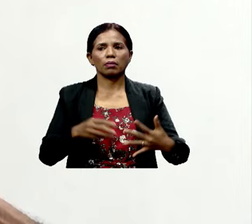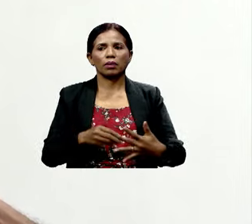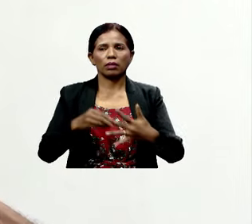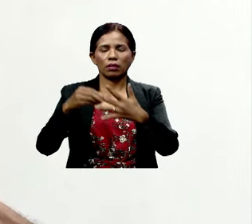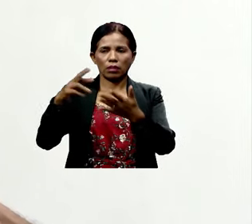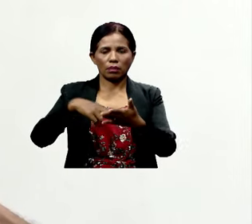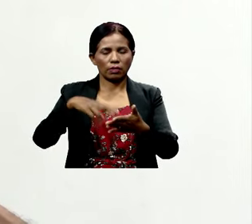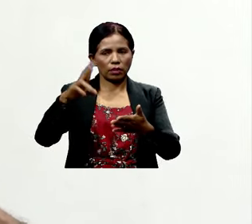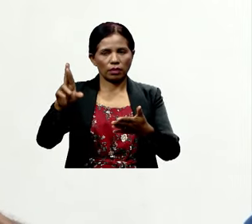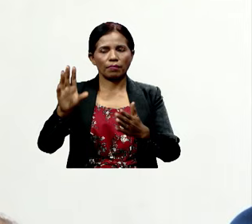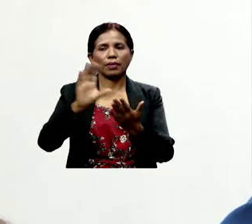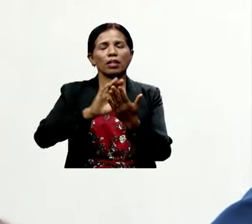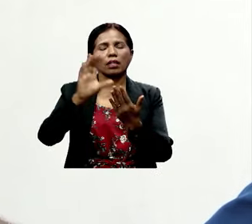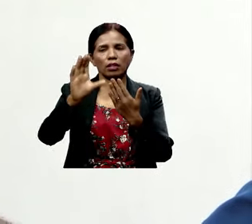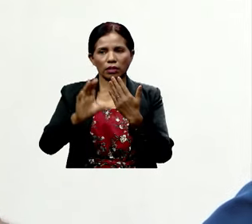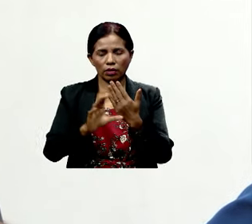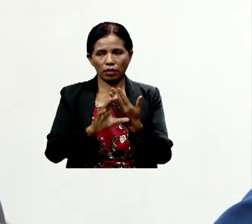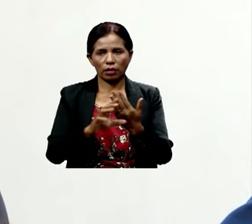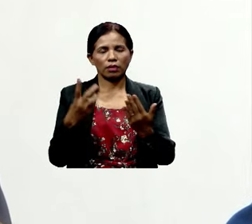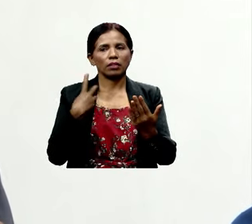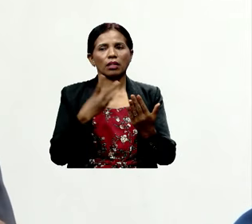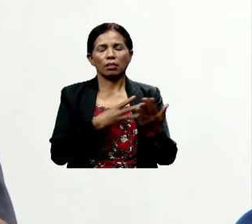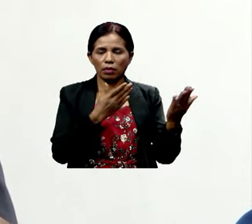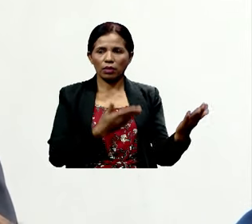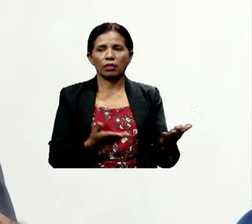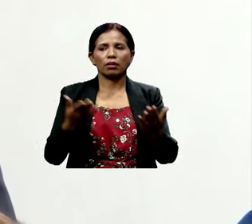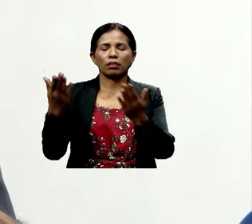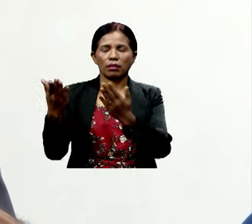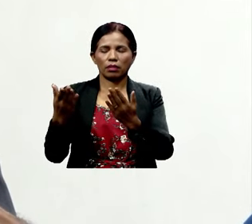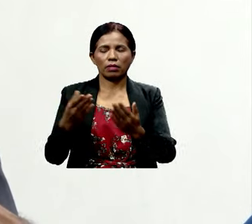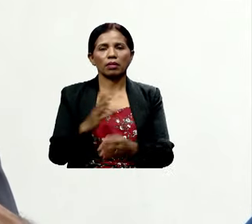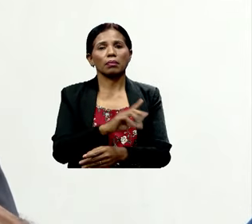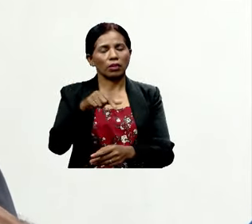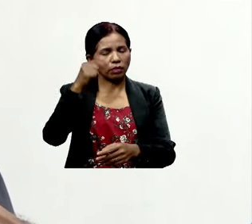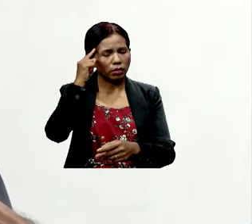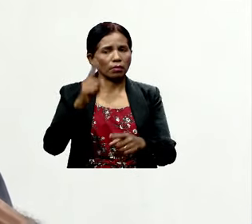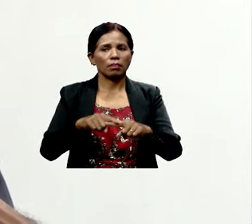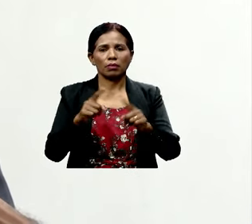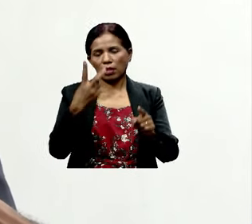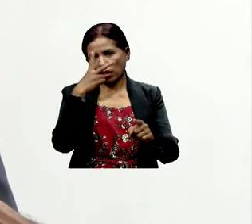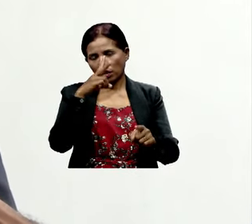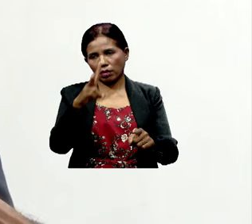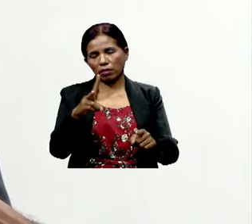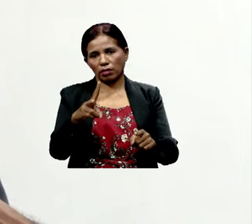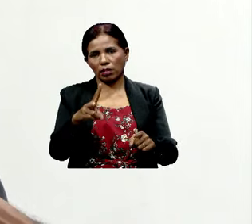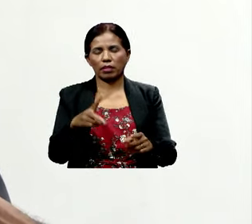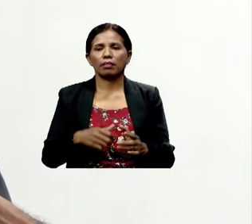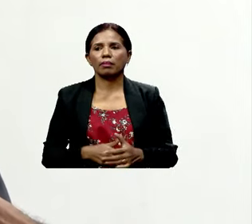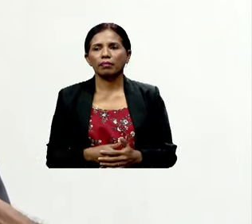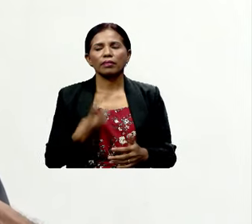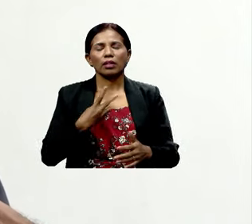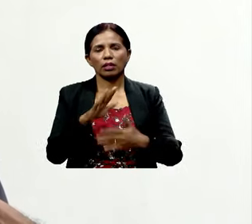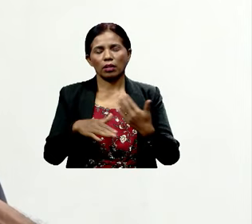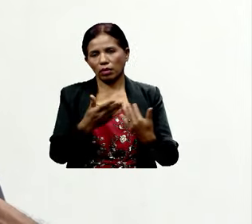aprovação calendário tentativa antes nem me ato engenheiro mas a área ba elaboração e tabo